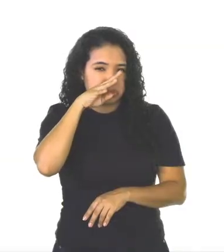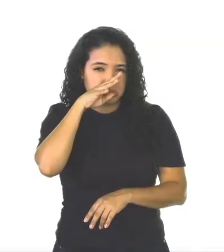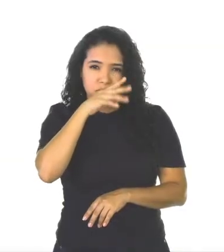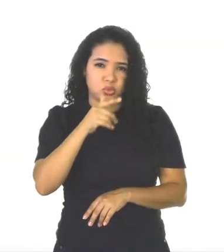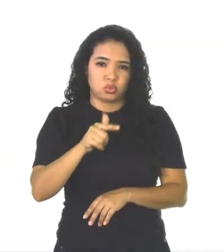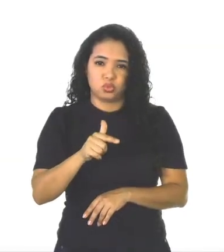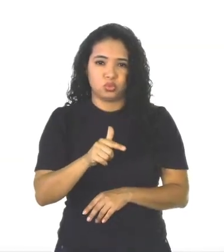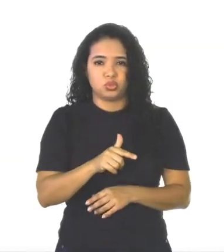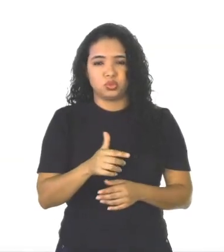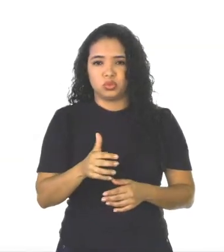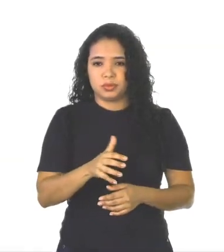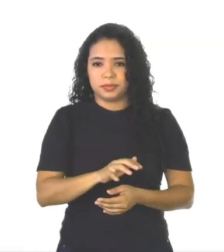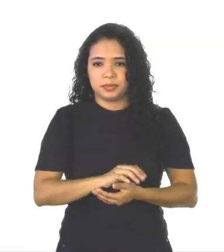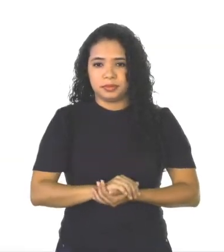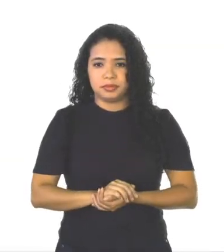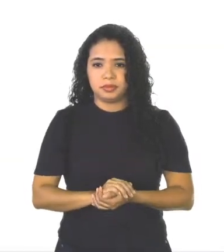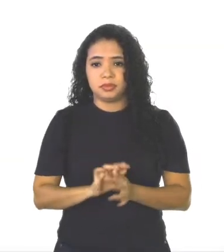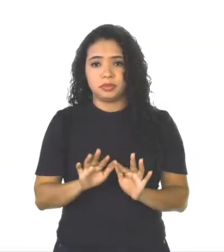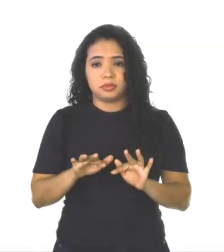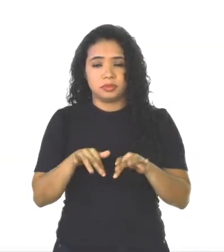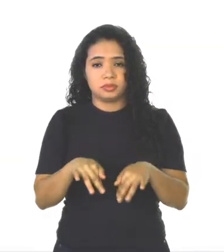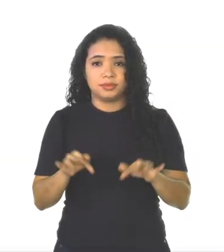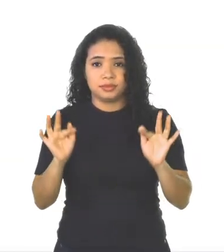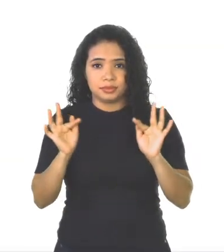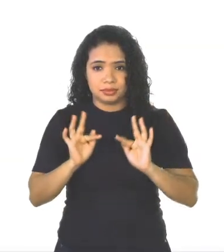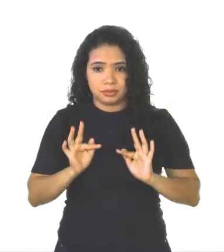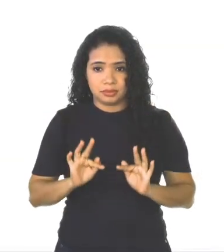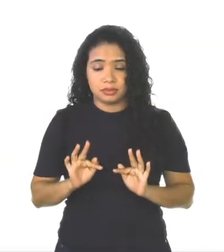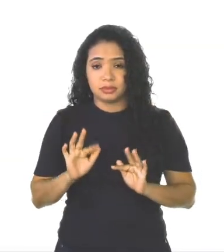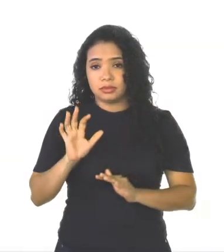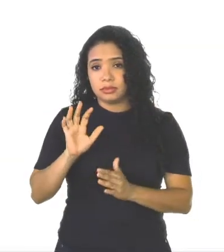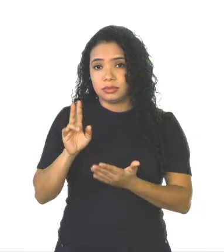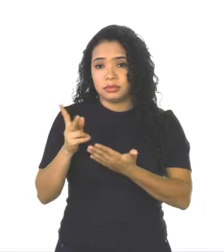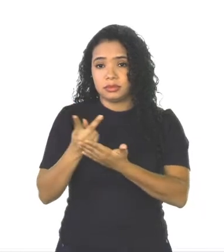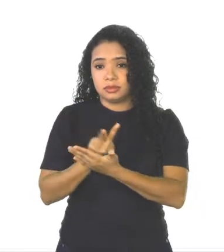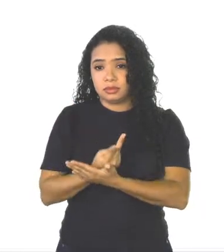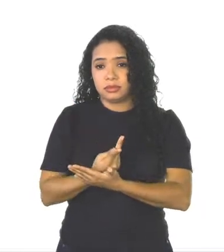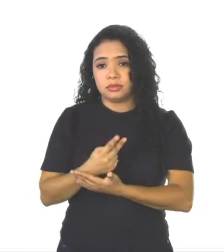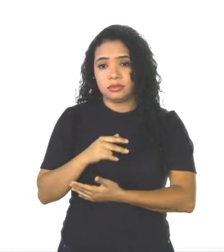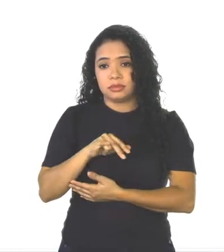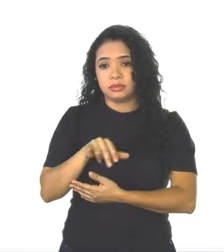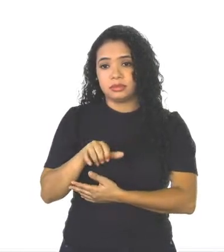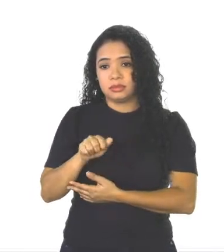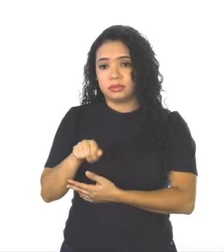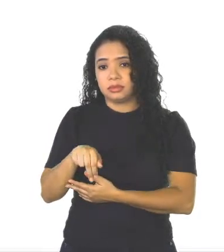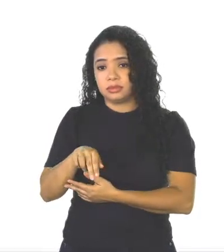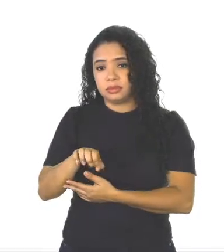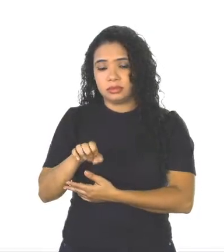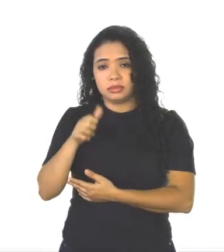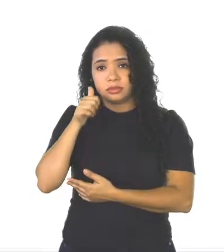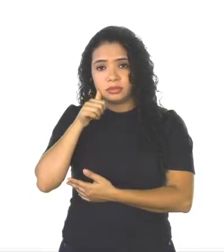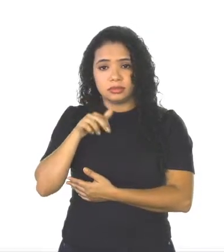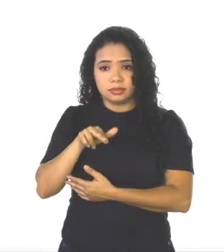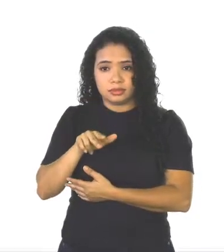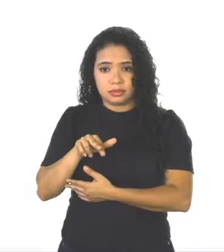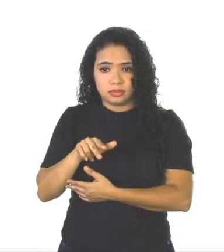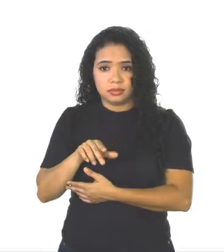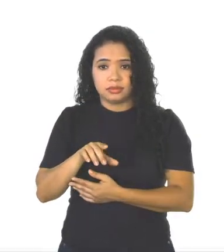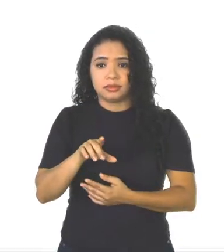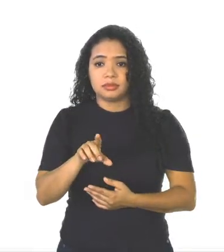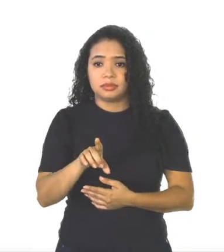próximo. O final feliz também acontece para Jane, a irmã de Elizabeth.